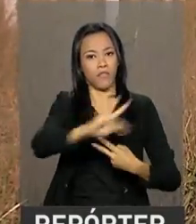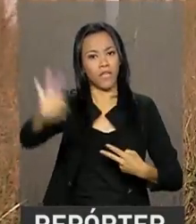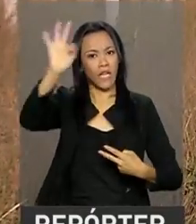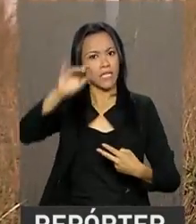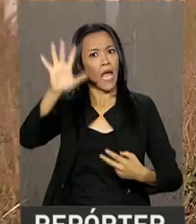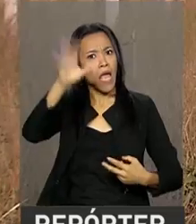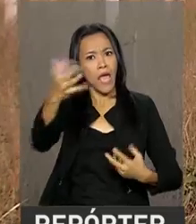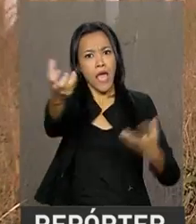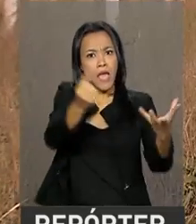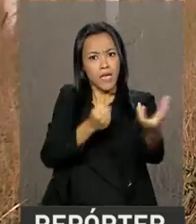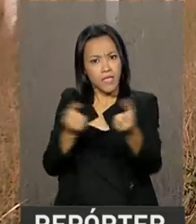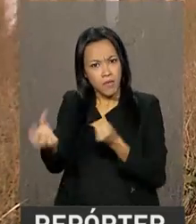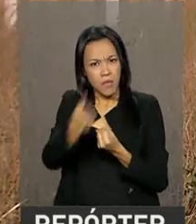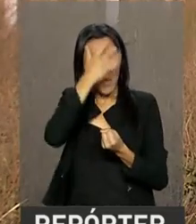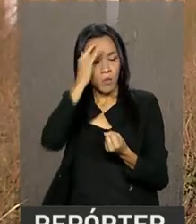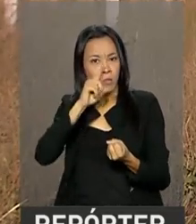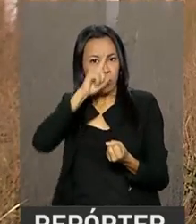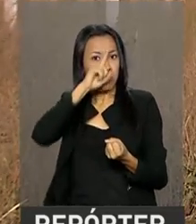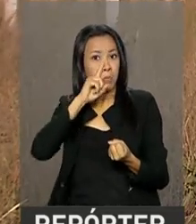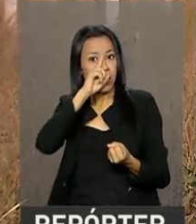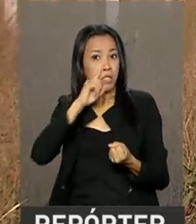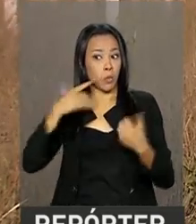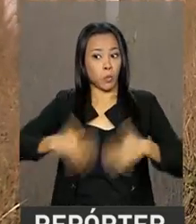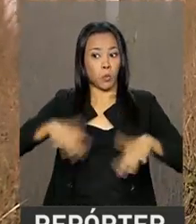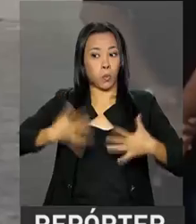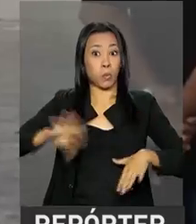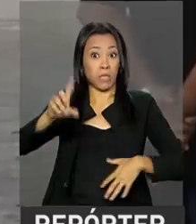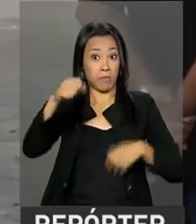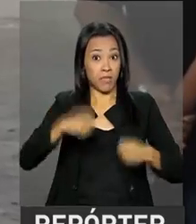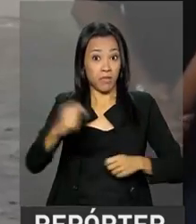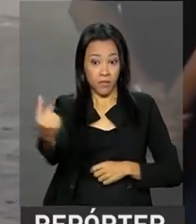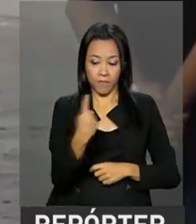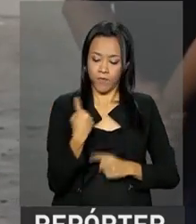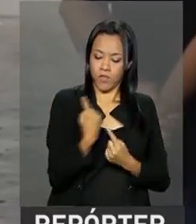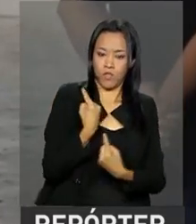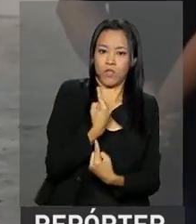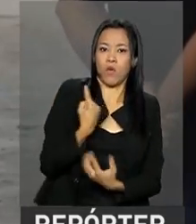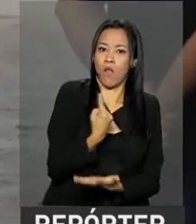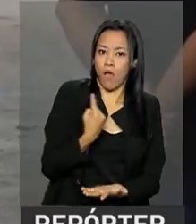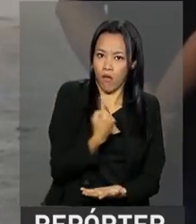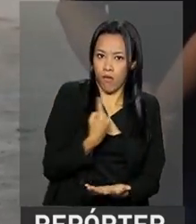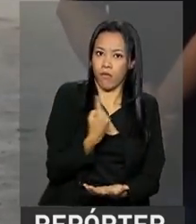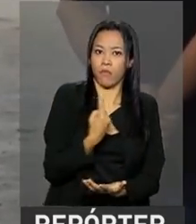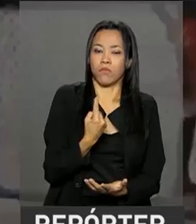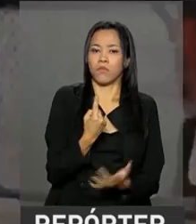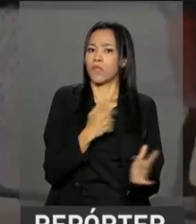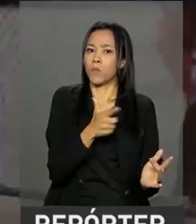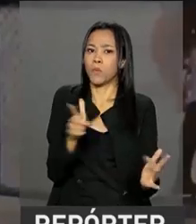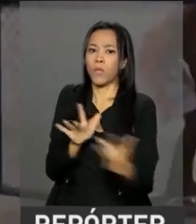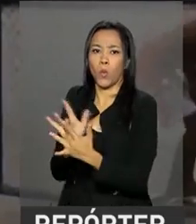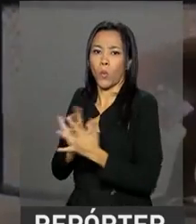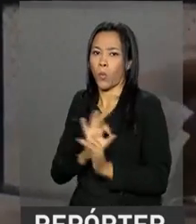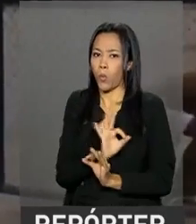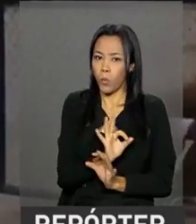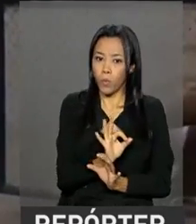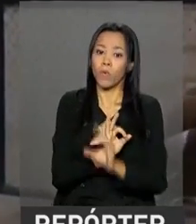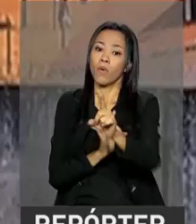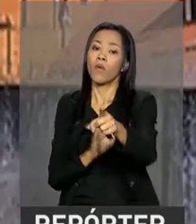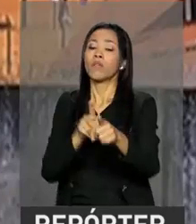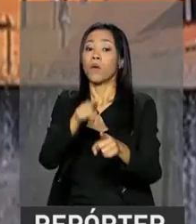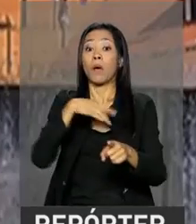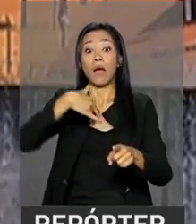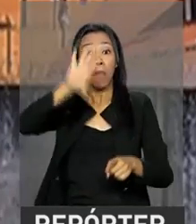de alta periculosidade e que precisem ficar isolados os estados vão enam cinar os presos mais perigosos para os presídios